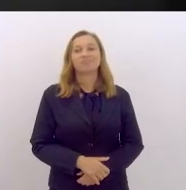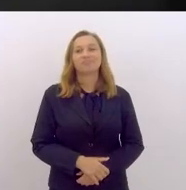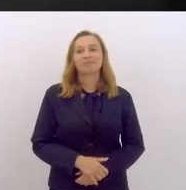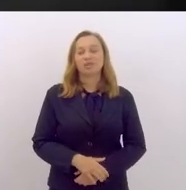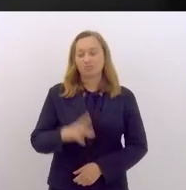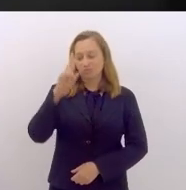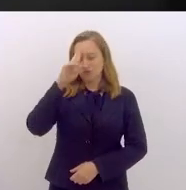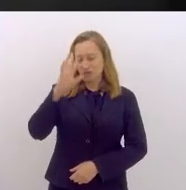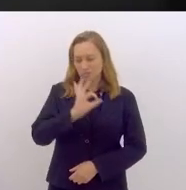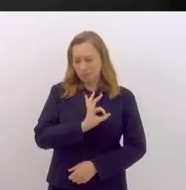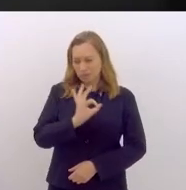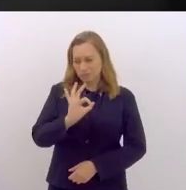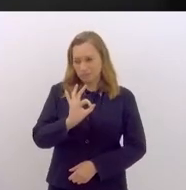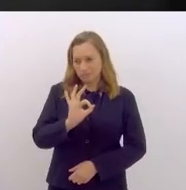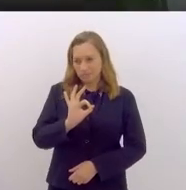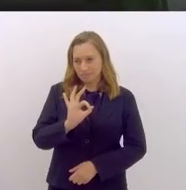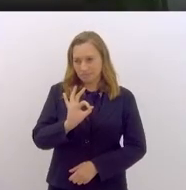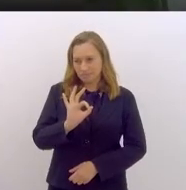Subtenente?